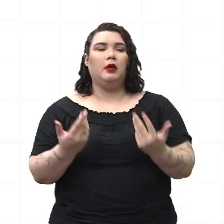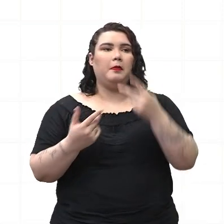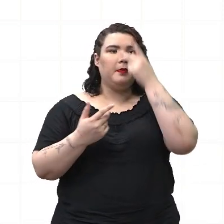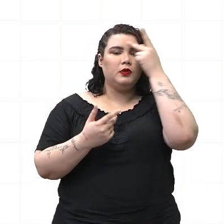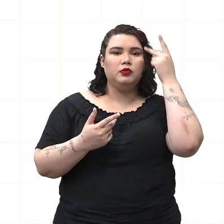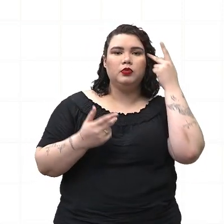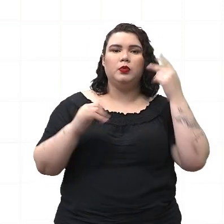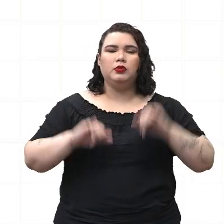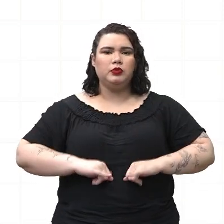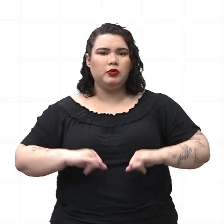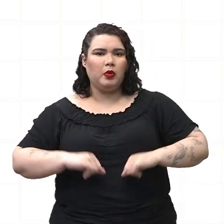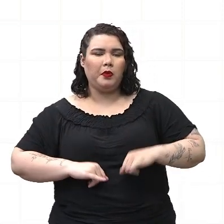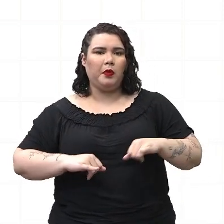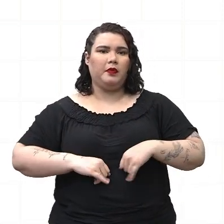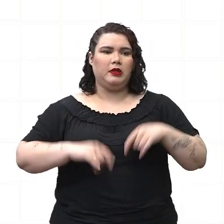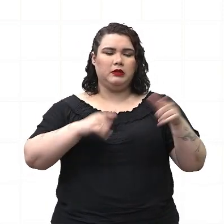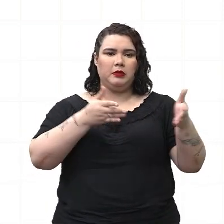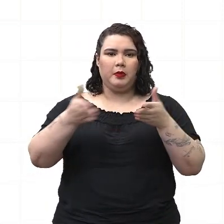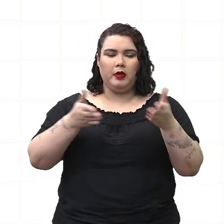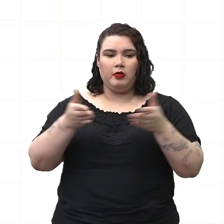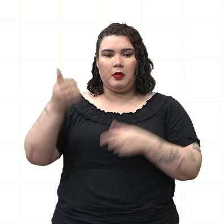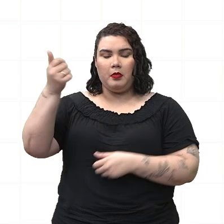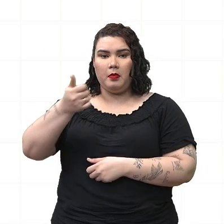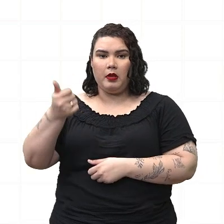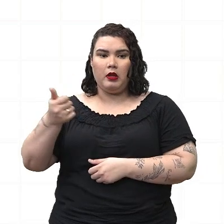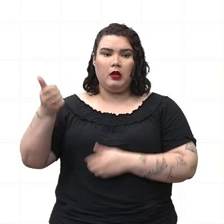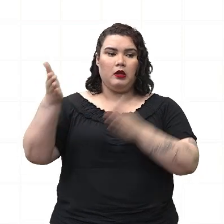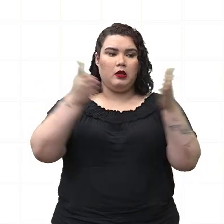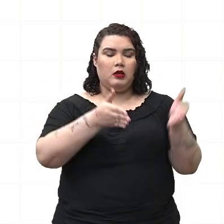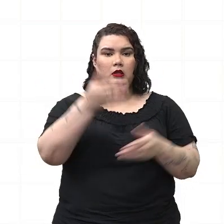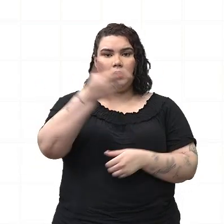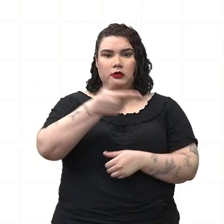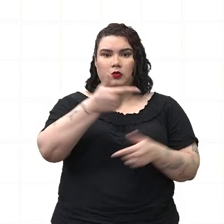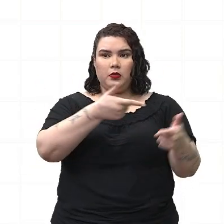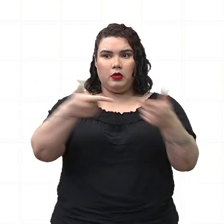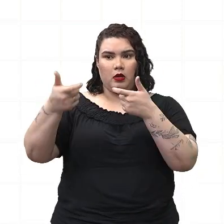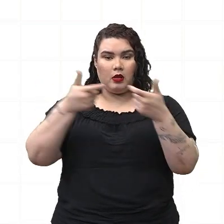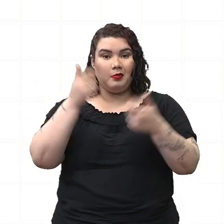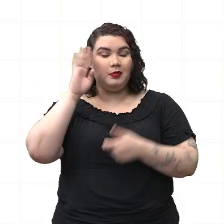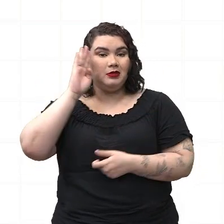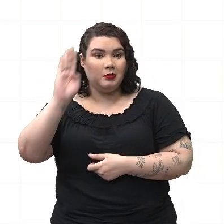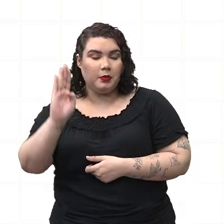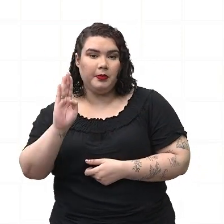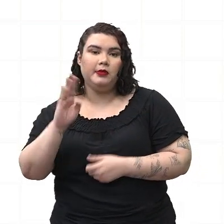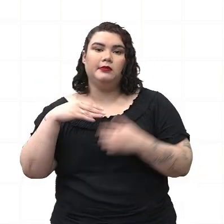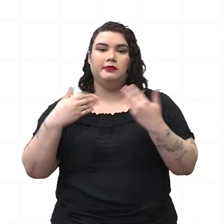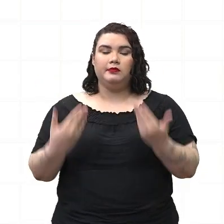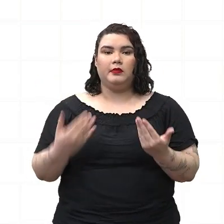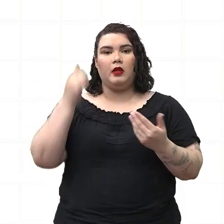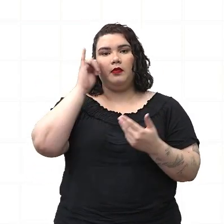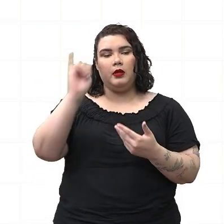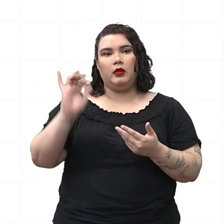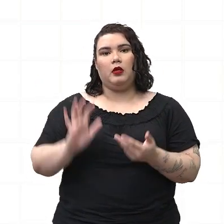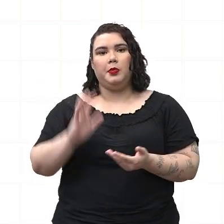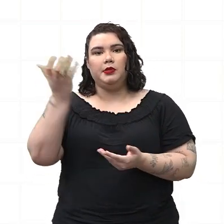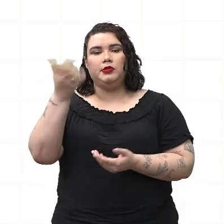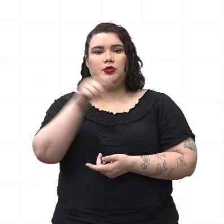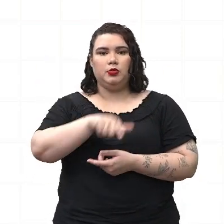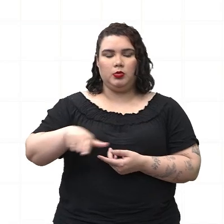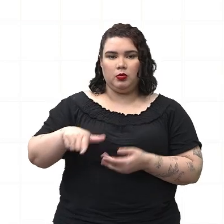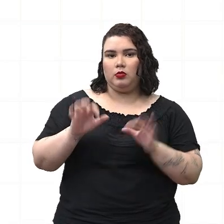dramáticas acontecidas ao longo da Primeira e da Segunda Guerra também, na Segunda Guerra principalmente, não acontecessem de novo.